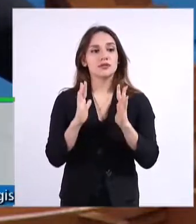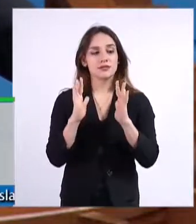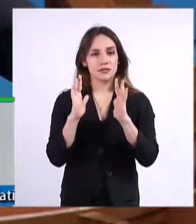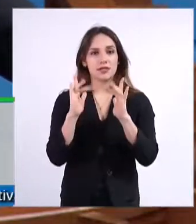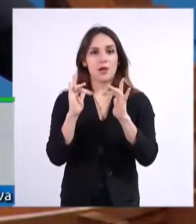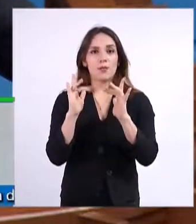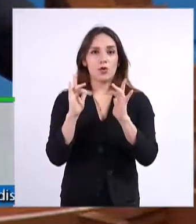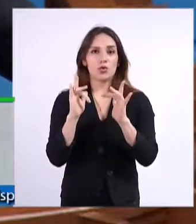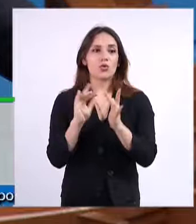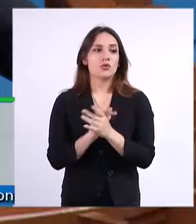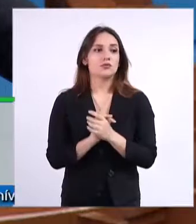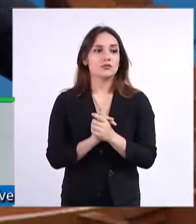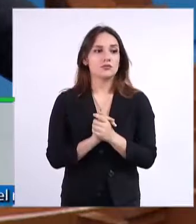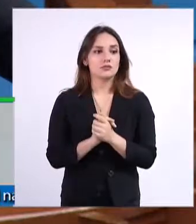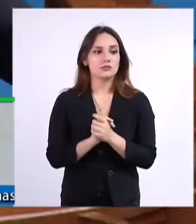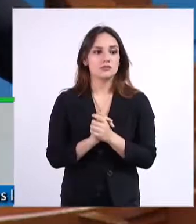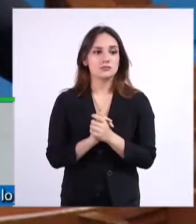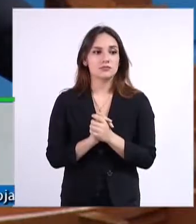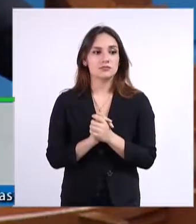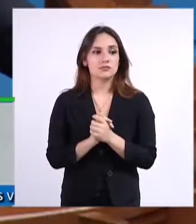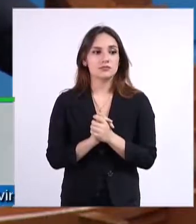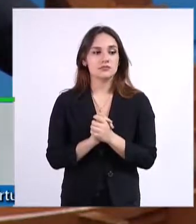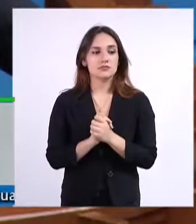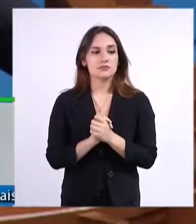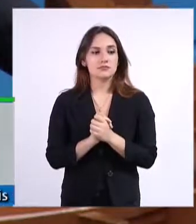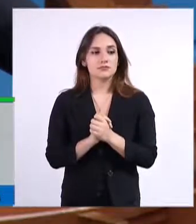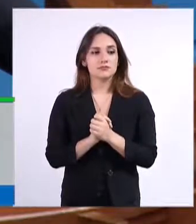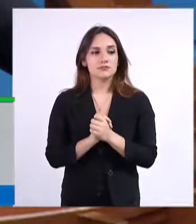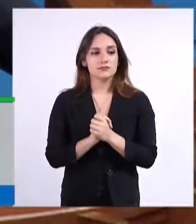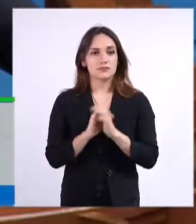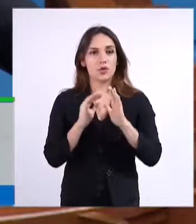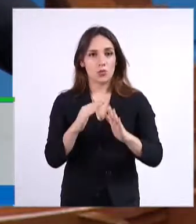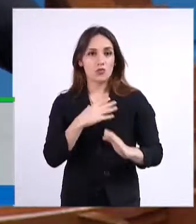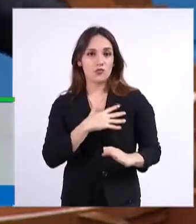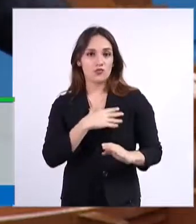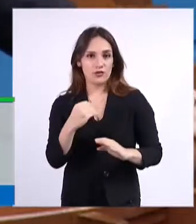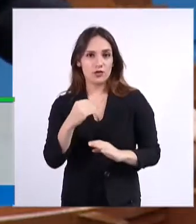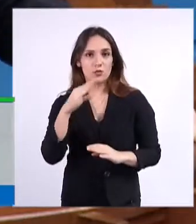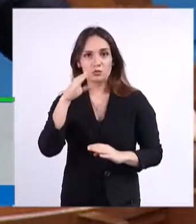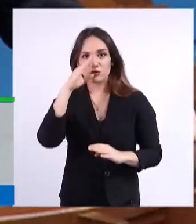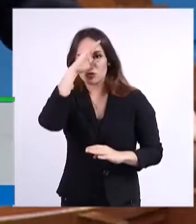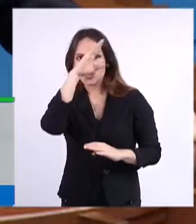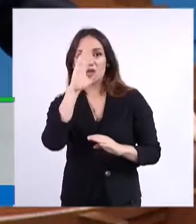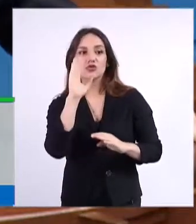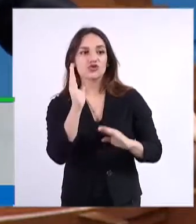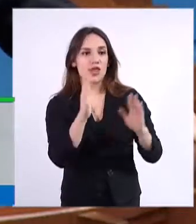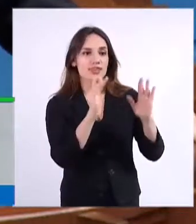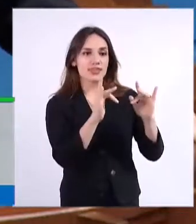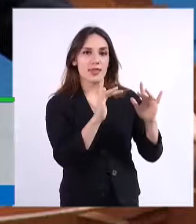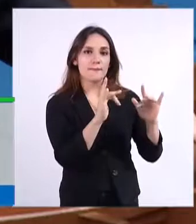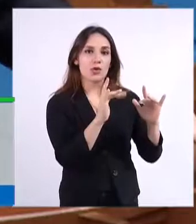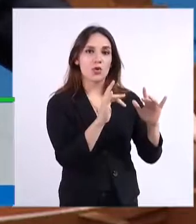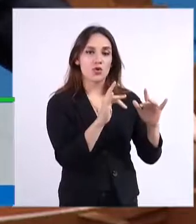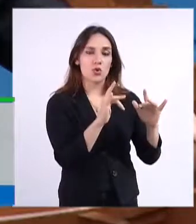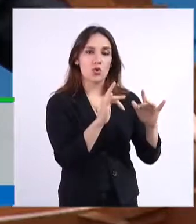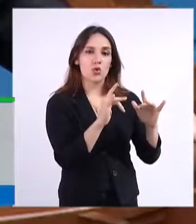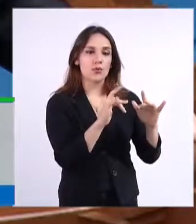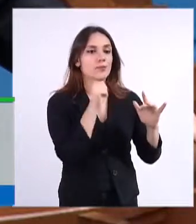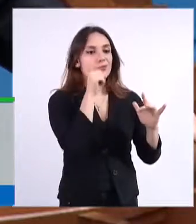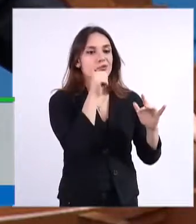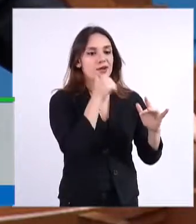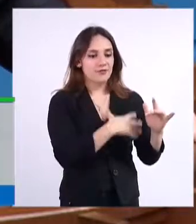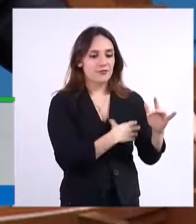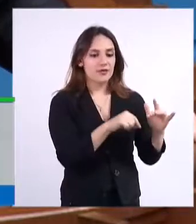filha deste ex-policial que matou a vereadora Marielle Franco.